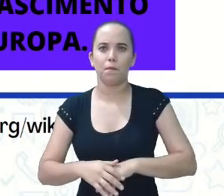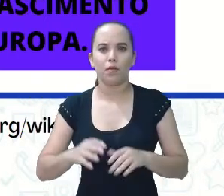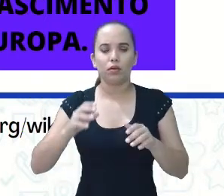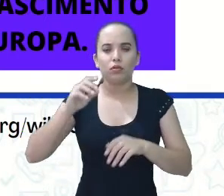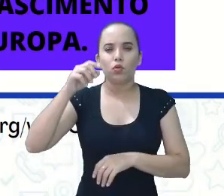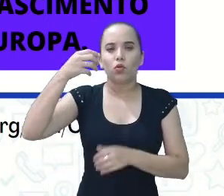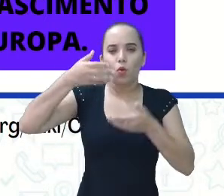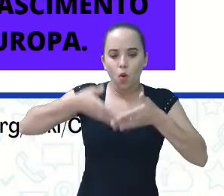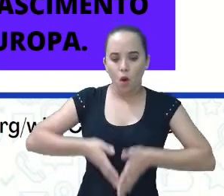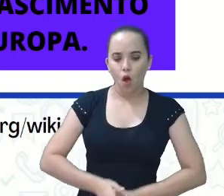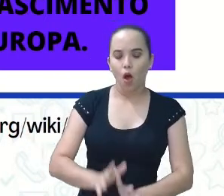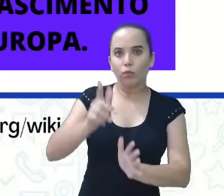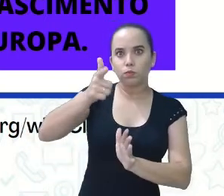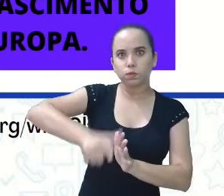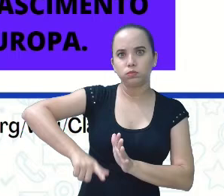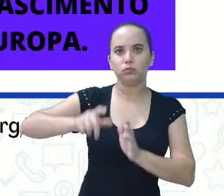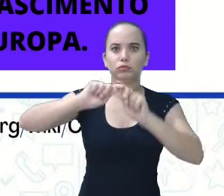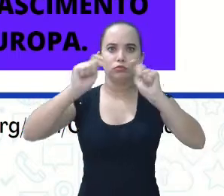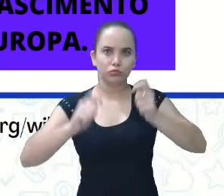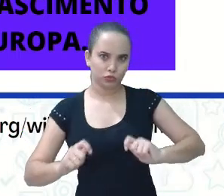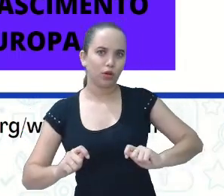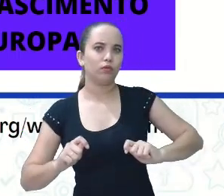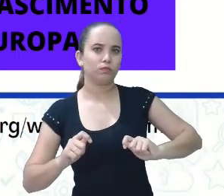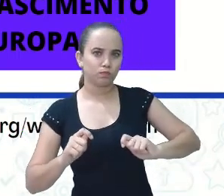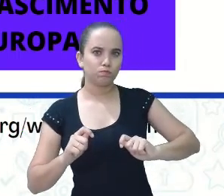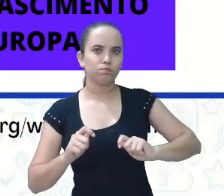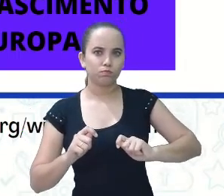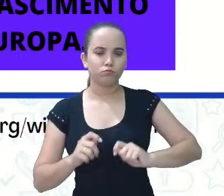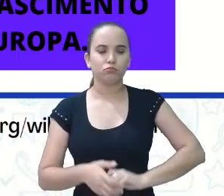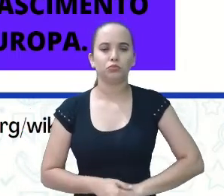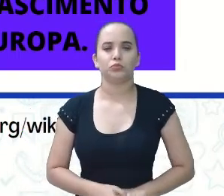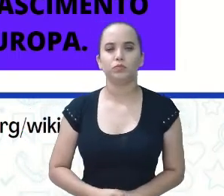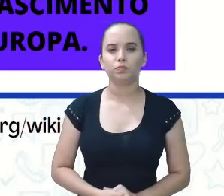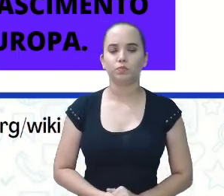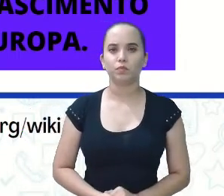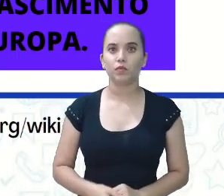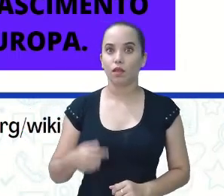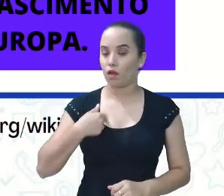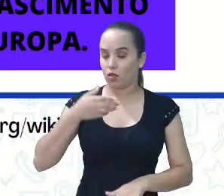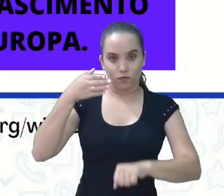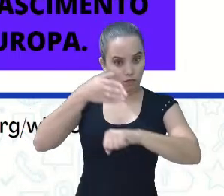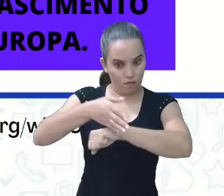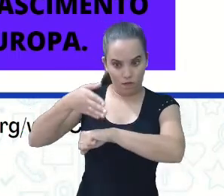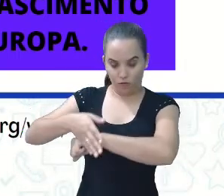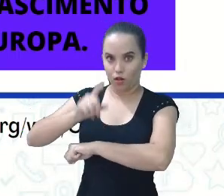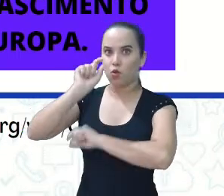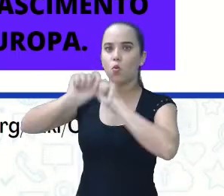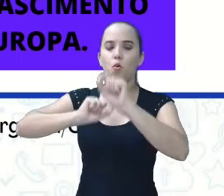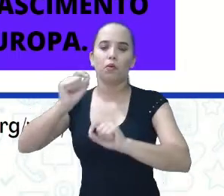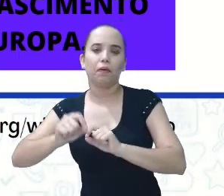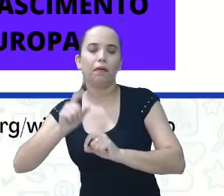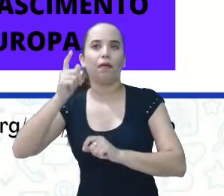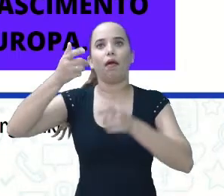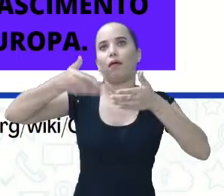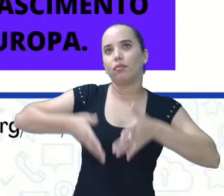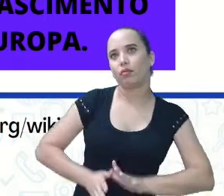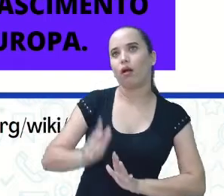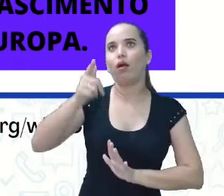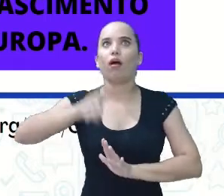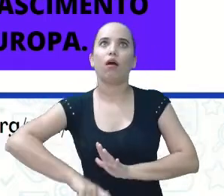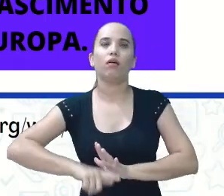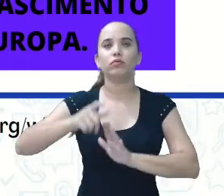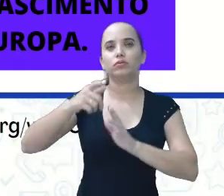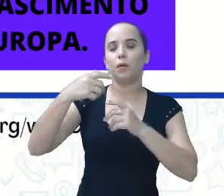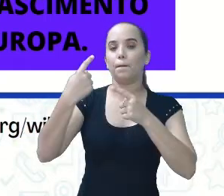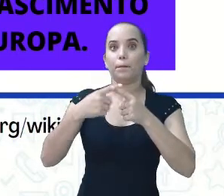artes. Eu não vou entrar no renascimento das artes agora, o que foi o renascimento, tudo aquela coisa,